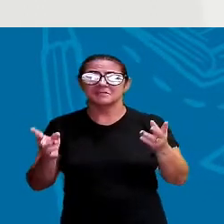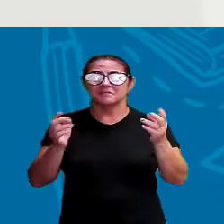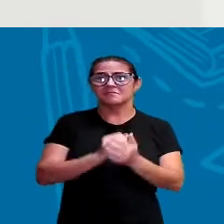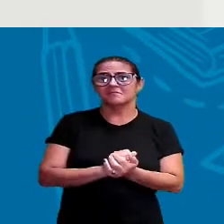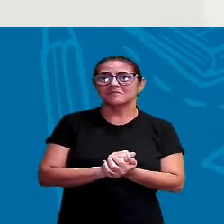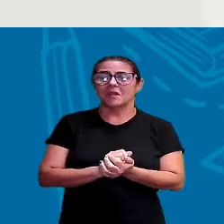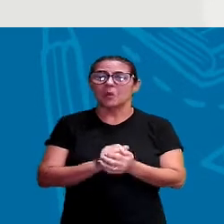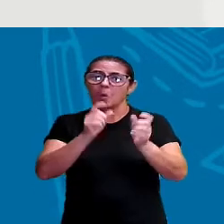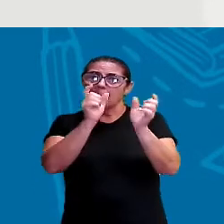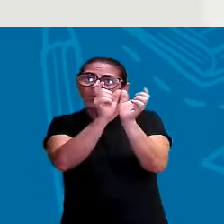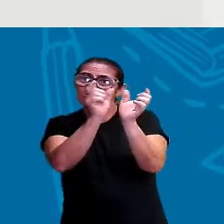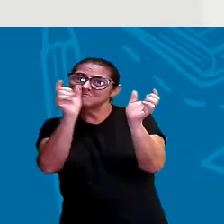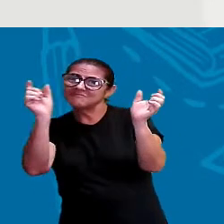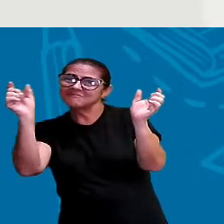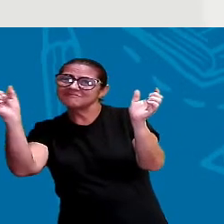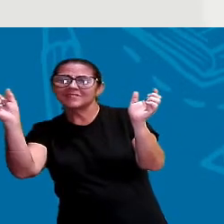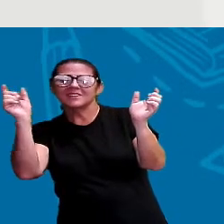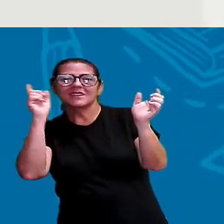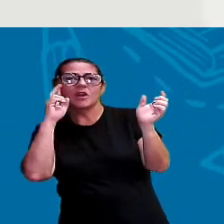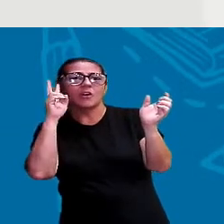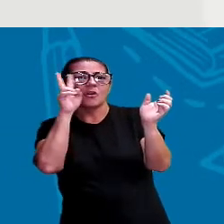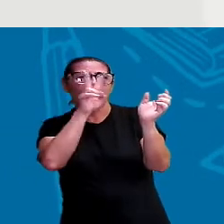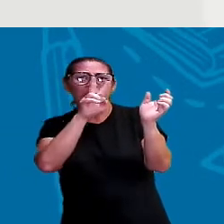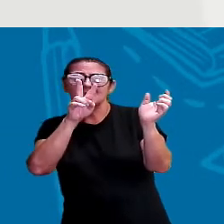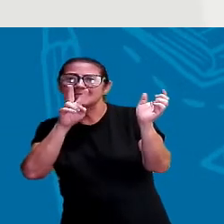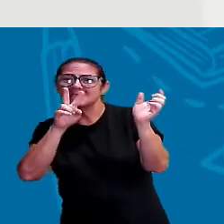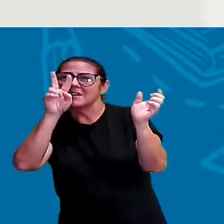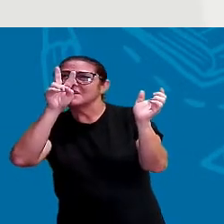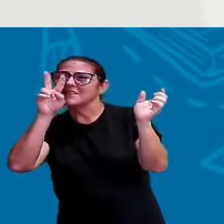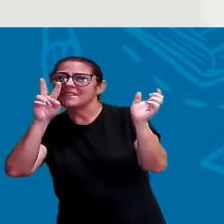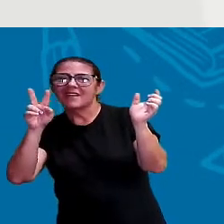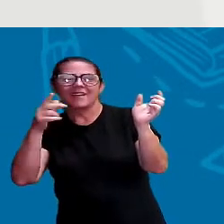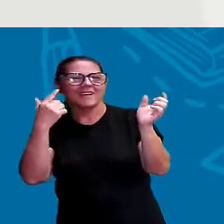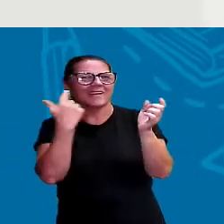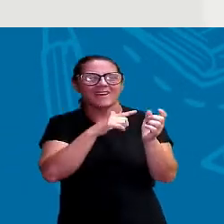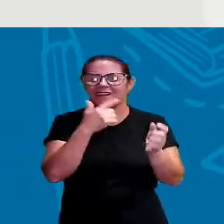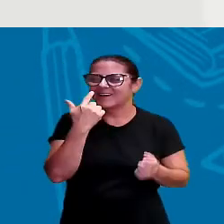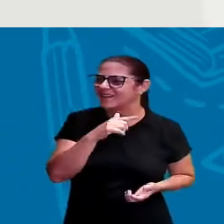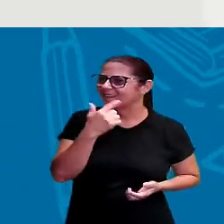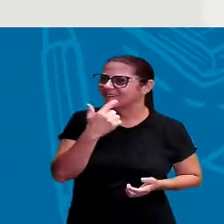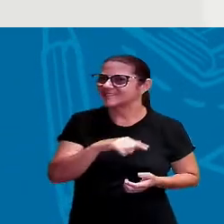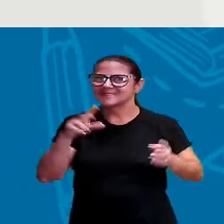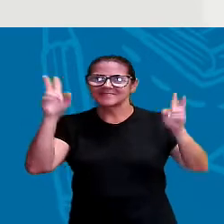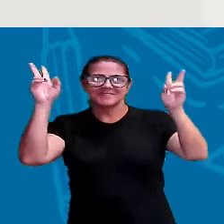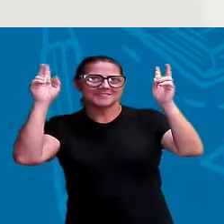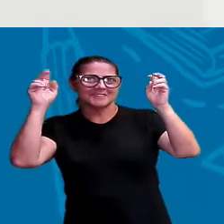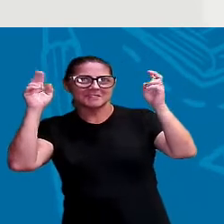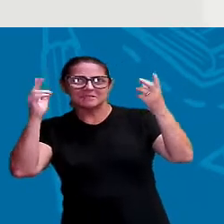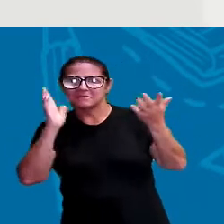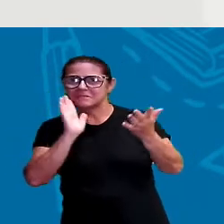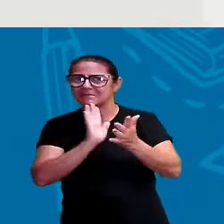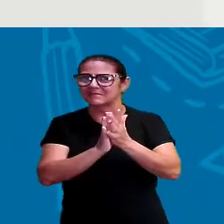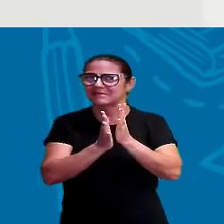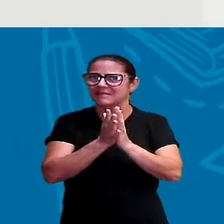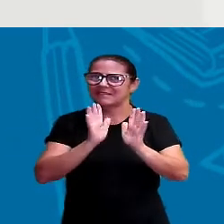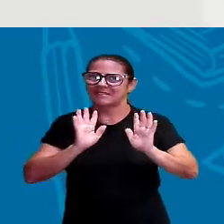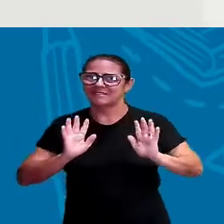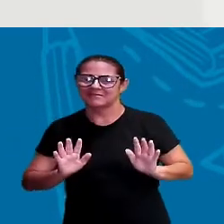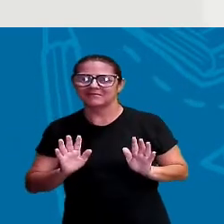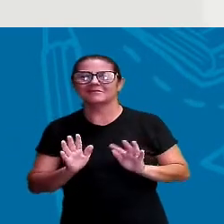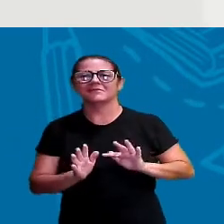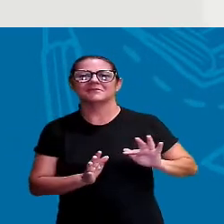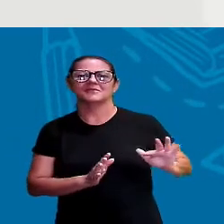leve assim, e você olha nas tirinhas e você consegue dar risada até com um tema que não é nada agradável. Bom, então